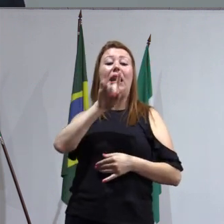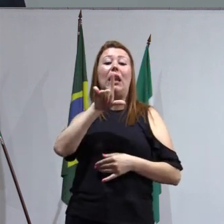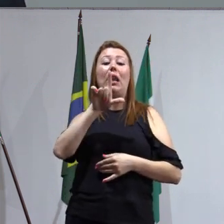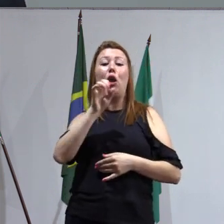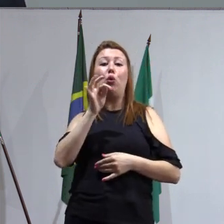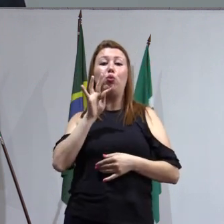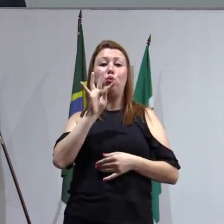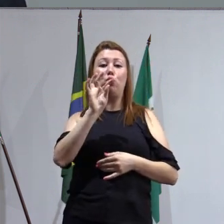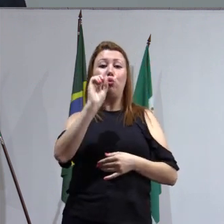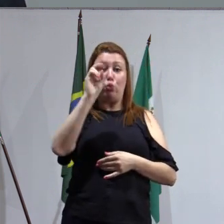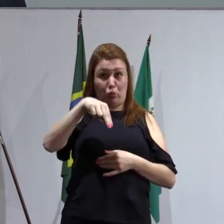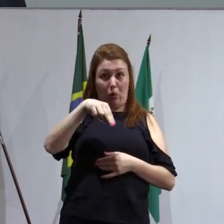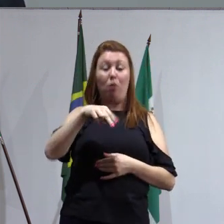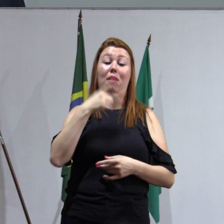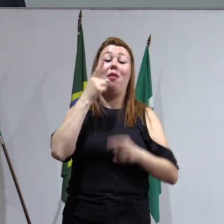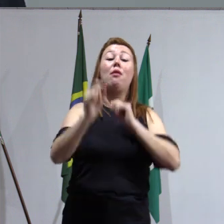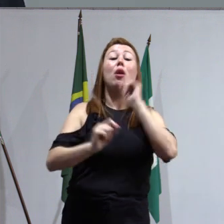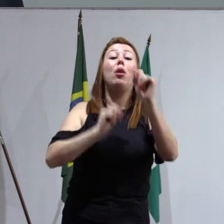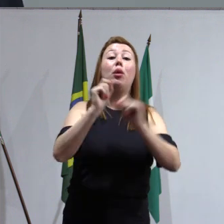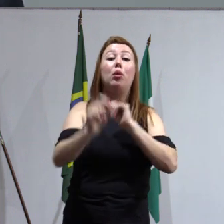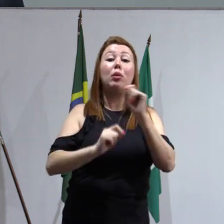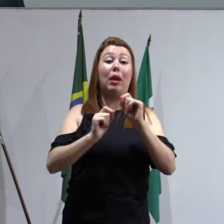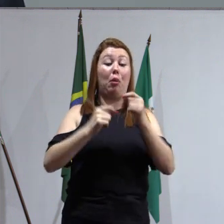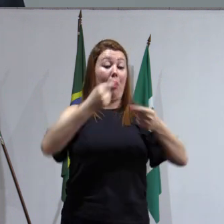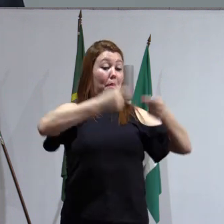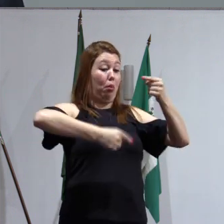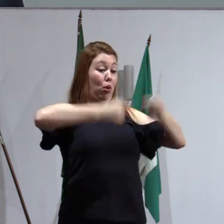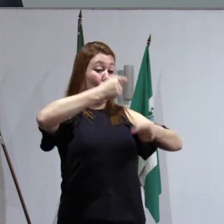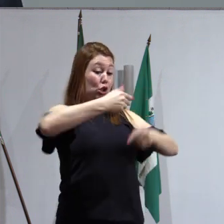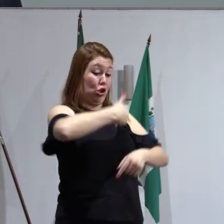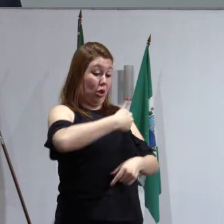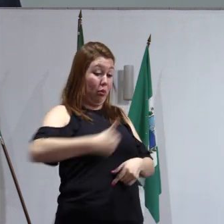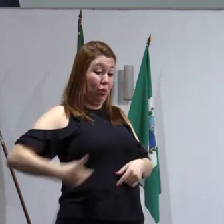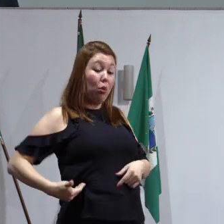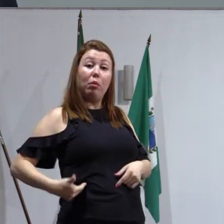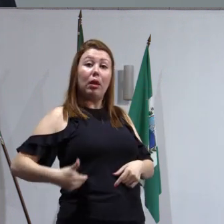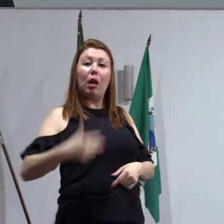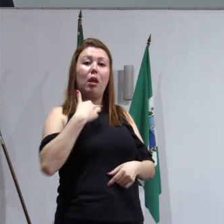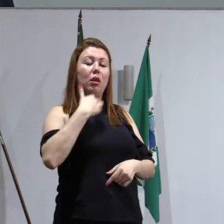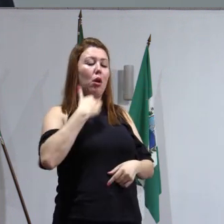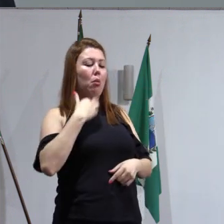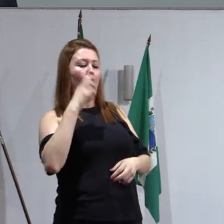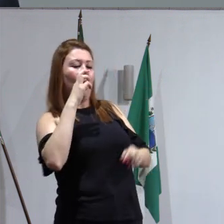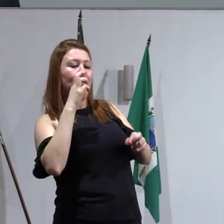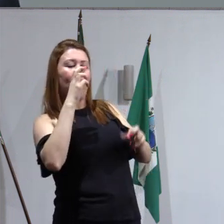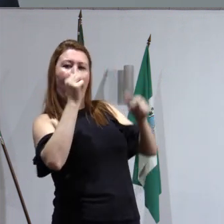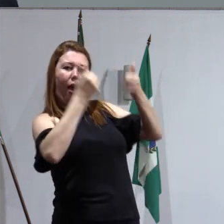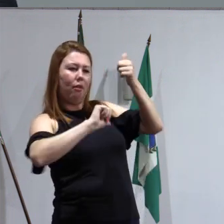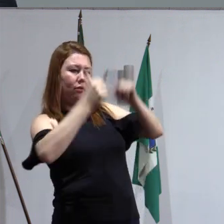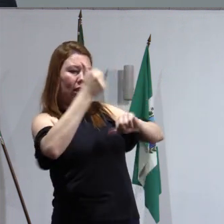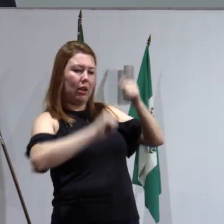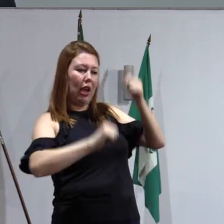política pública não pode ser avaliada unicamente pelas suas intenções, e sim pelos seus resultados.